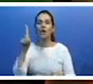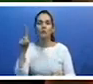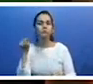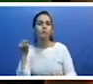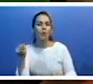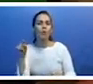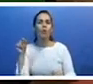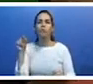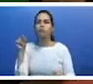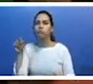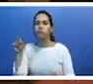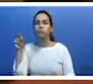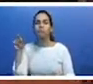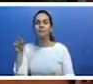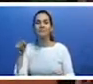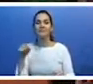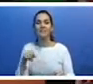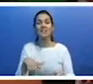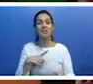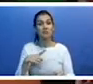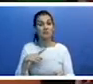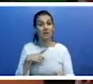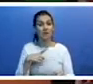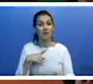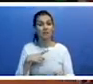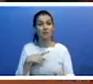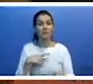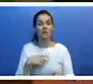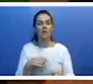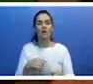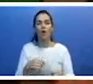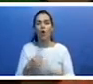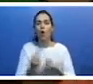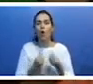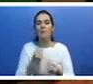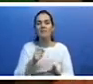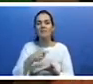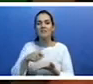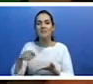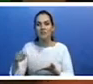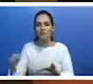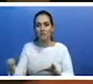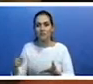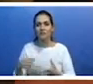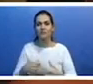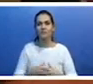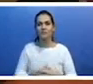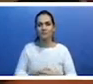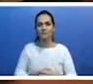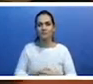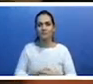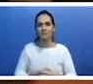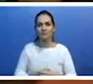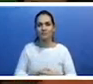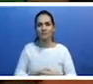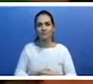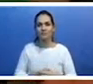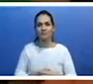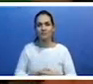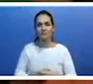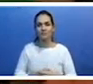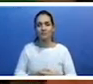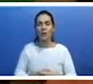pontuação através de um sinal codificado e enviado. Então, aqui é a primeira, né, parte do nosso texto